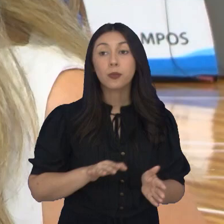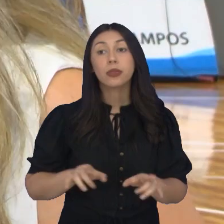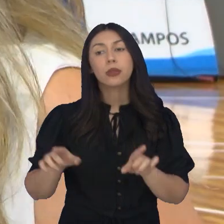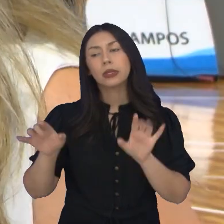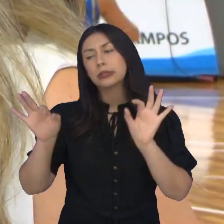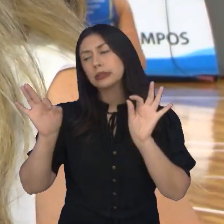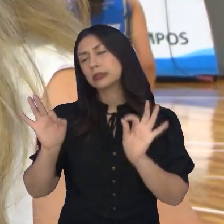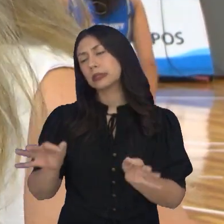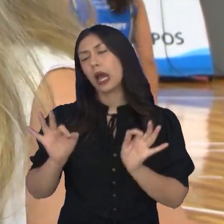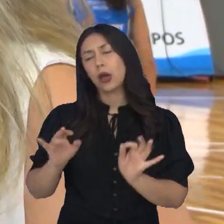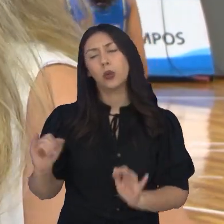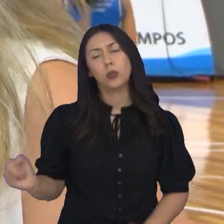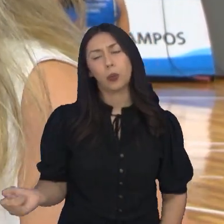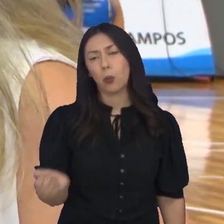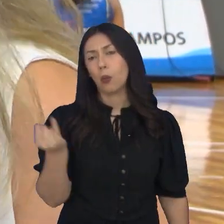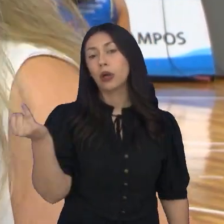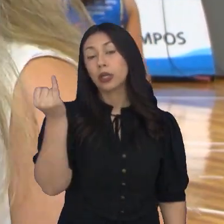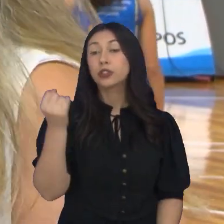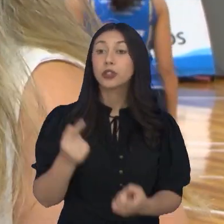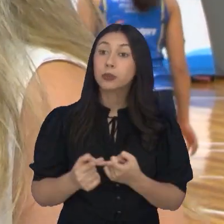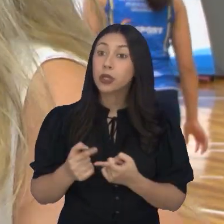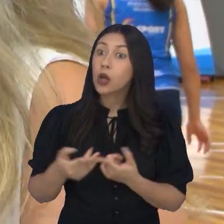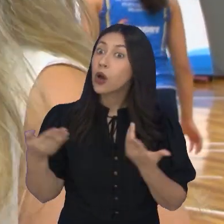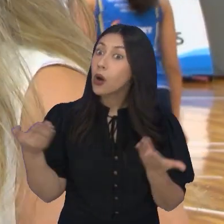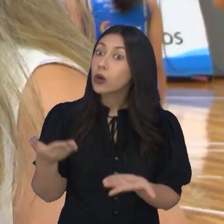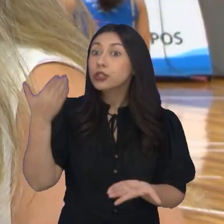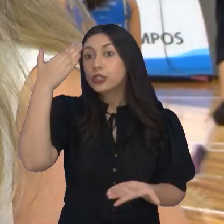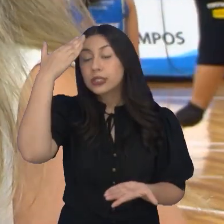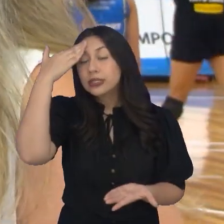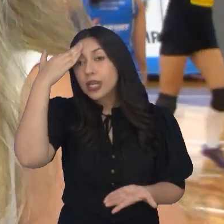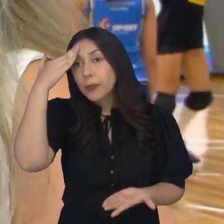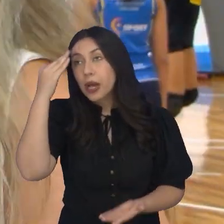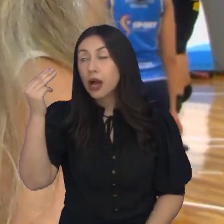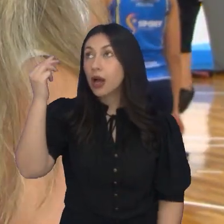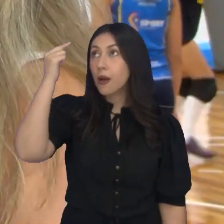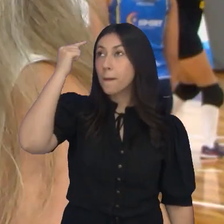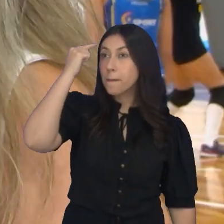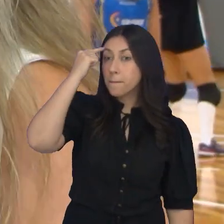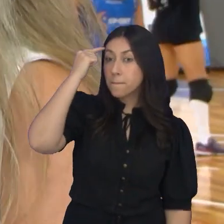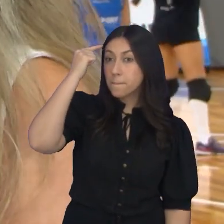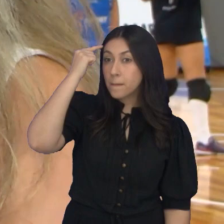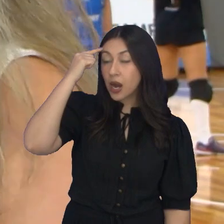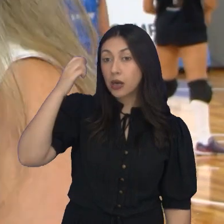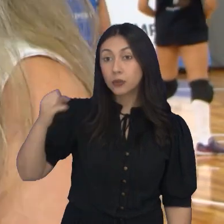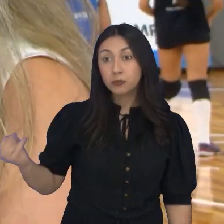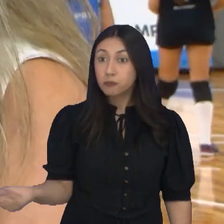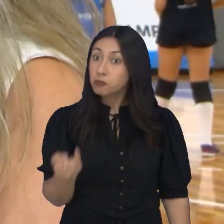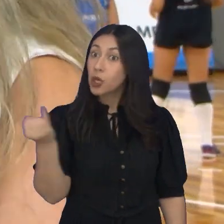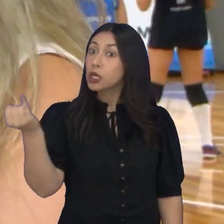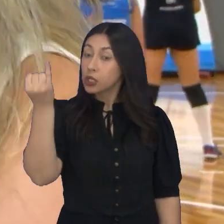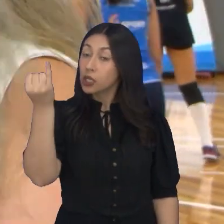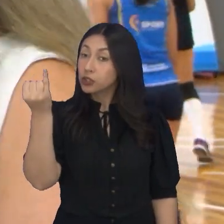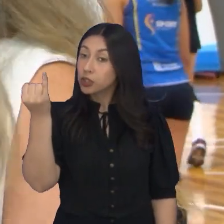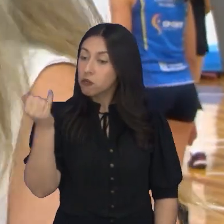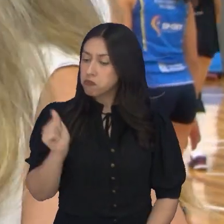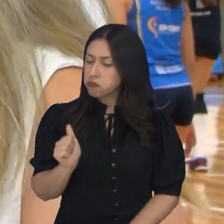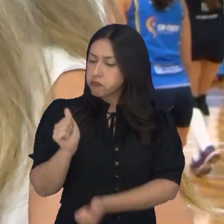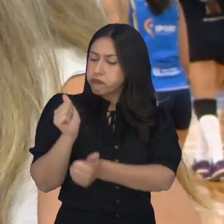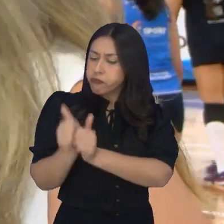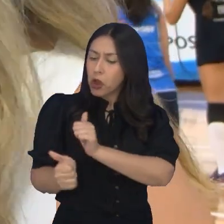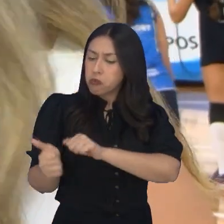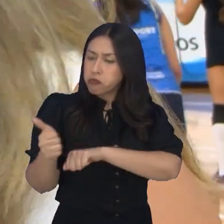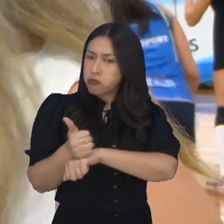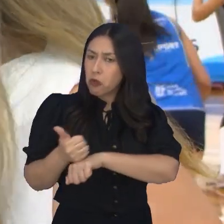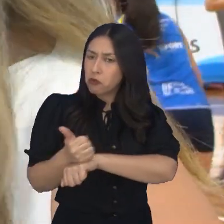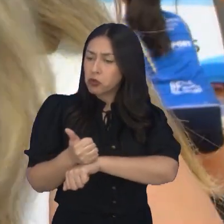dúvida nenhuma é fundamental, porque a gente sabe hoje que a parte mental é determinante para que esse atleta consiga se desempenhar em